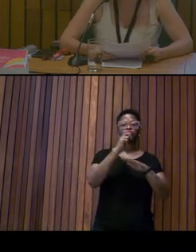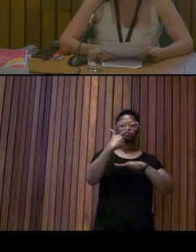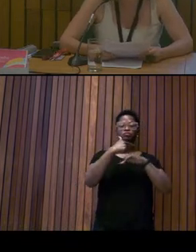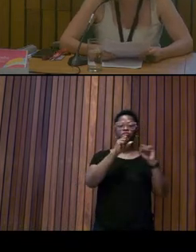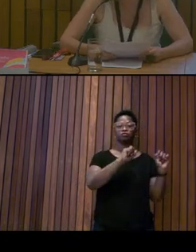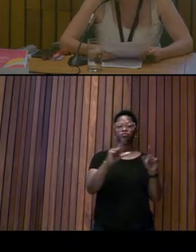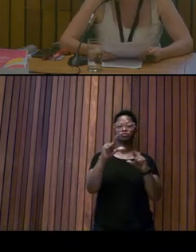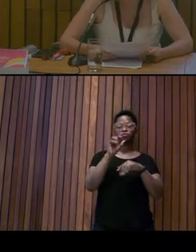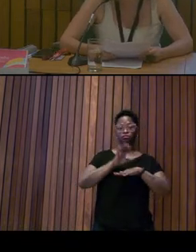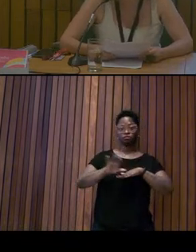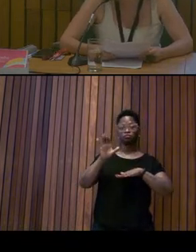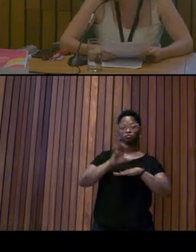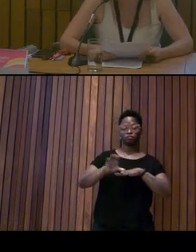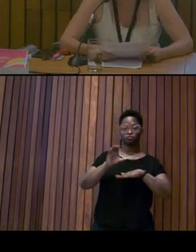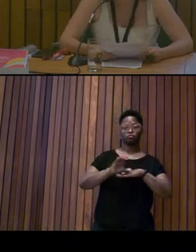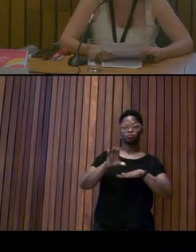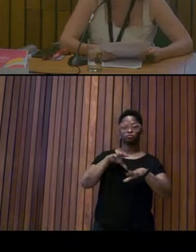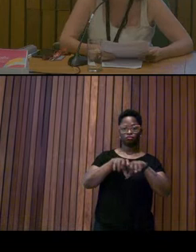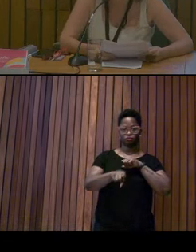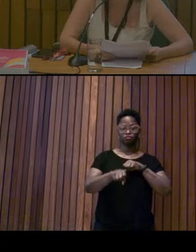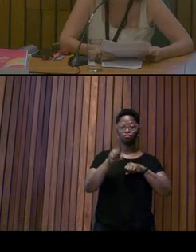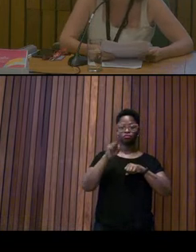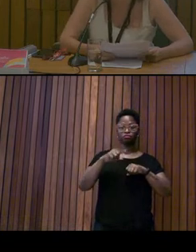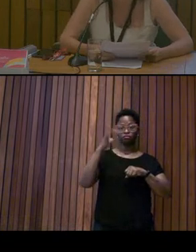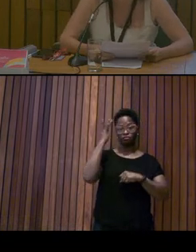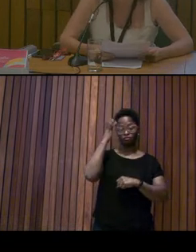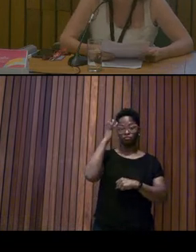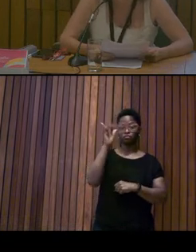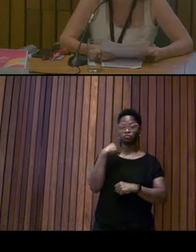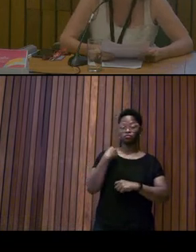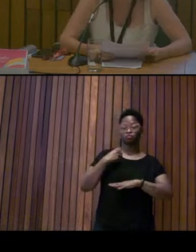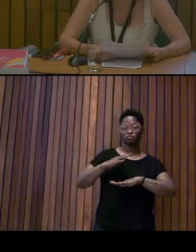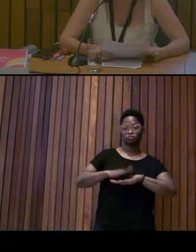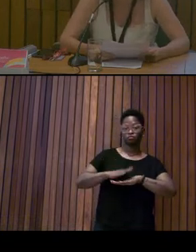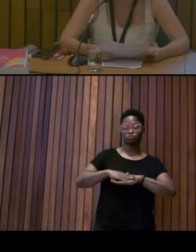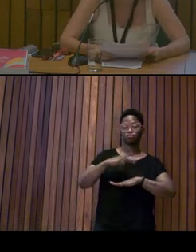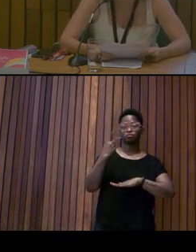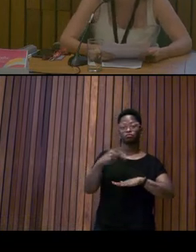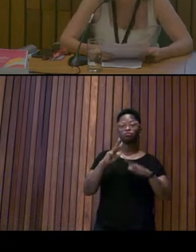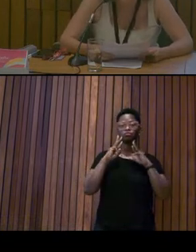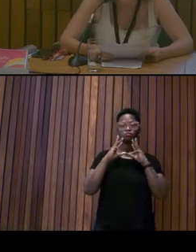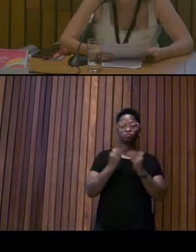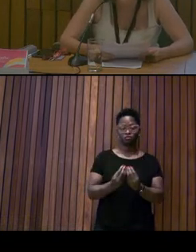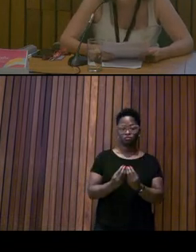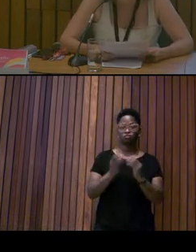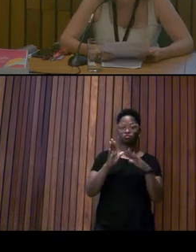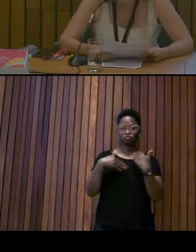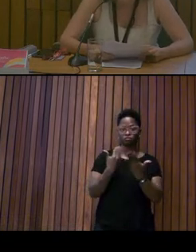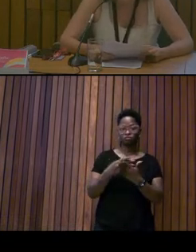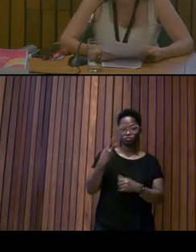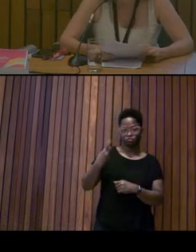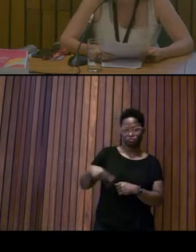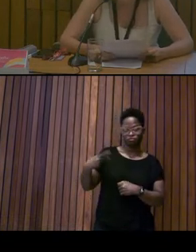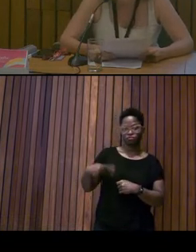dos cursos de formação e capacitação que nós realizamos aqui pela Oficina Escola de Manguinhos,